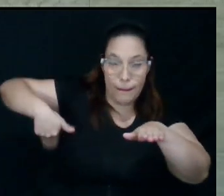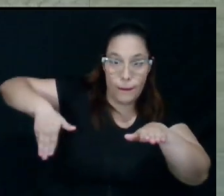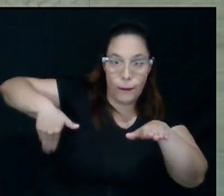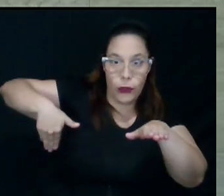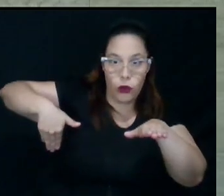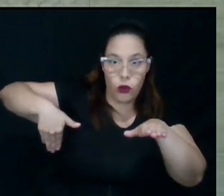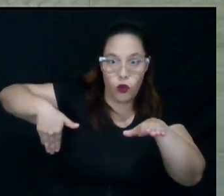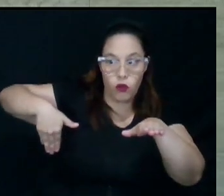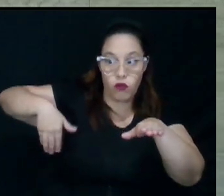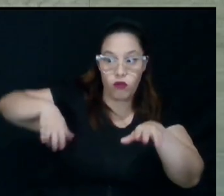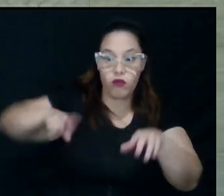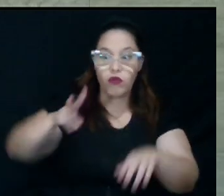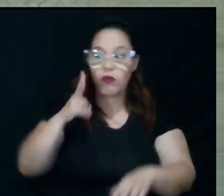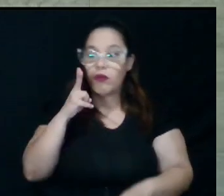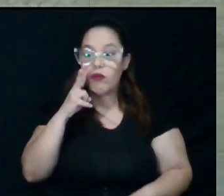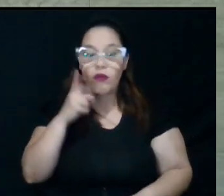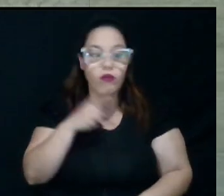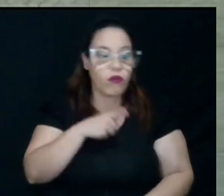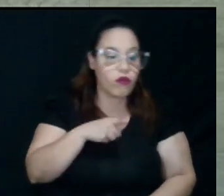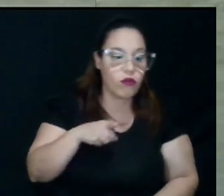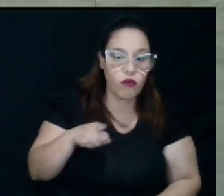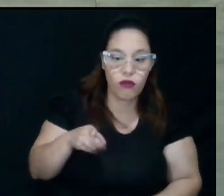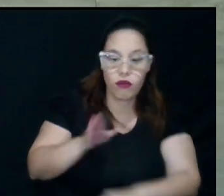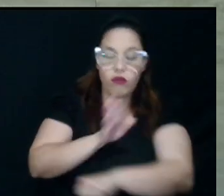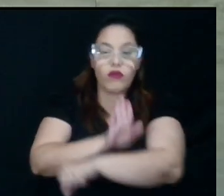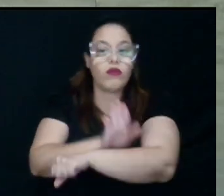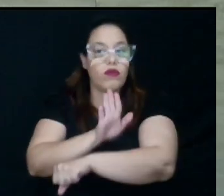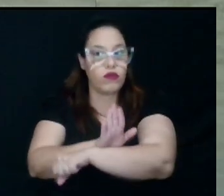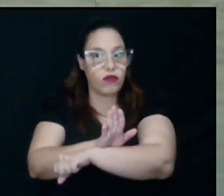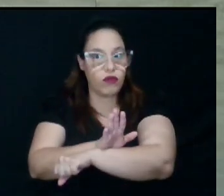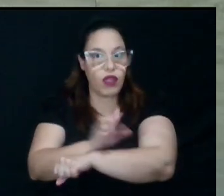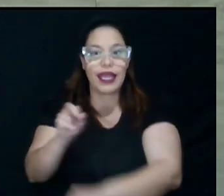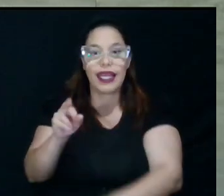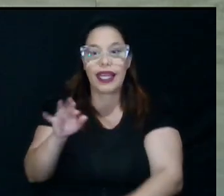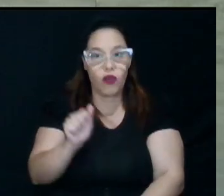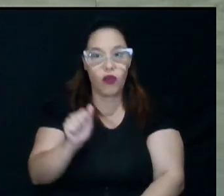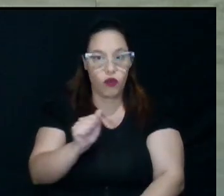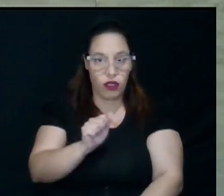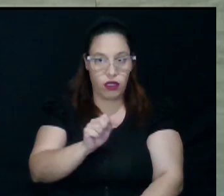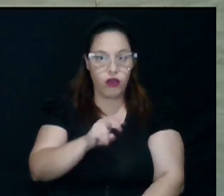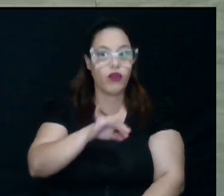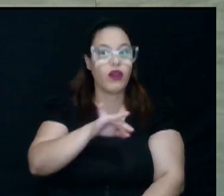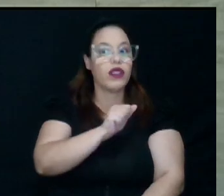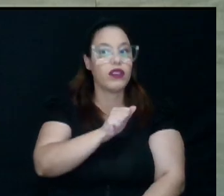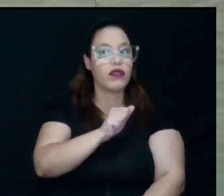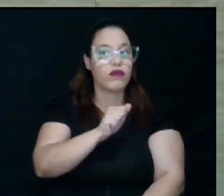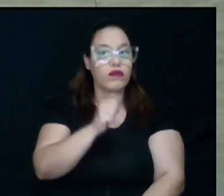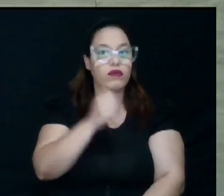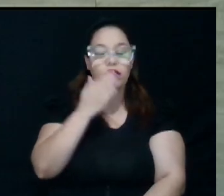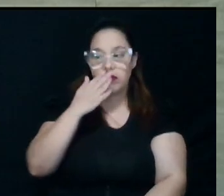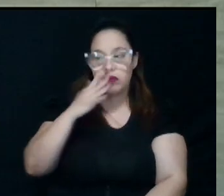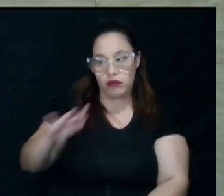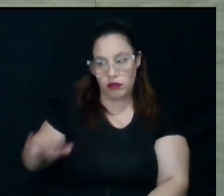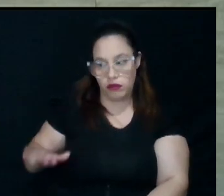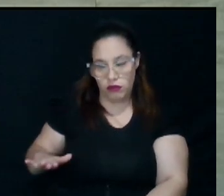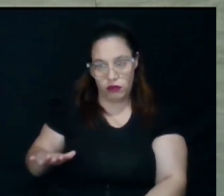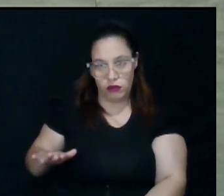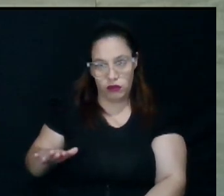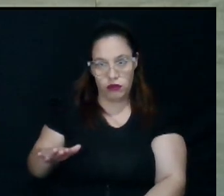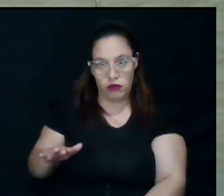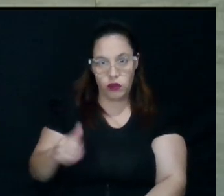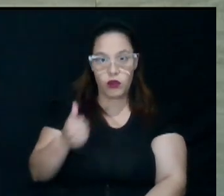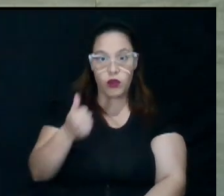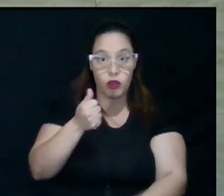adulto ou de um salva-vidas. Para as crianças menores de 1 ano, esvaziar as banheiras